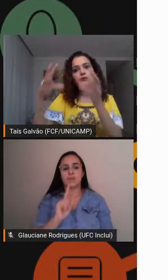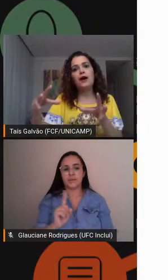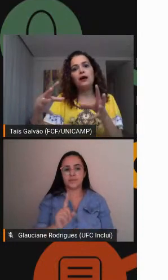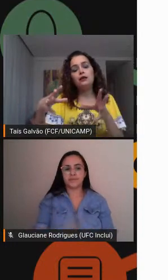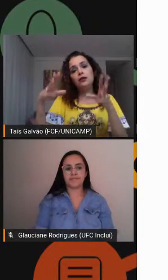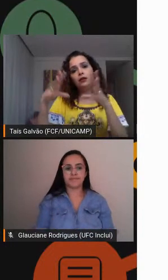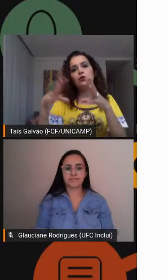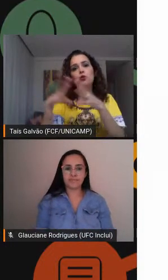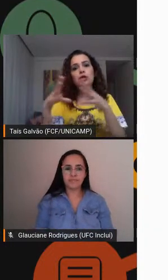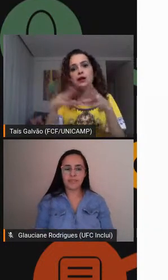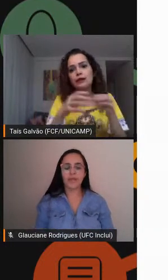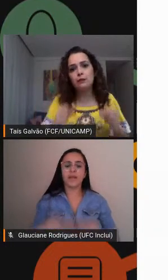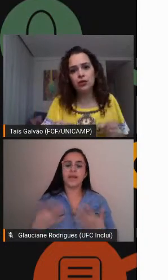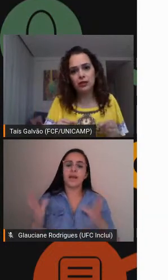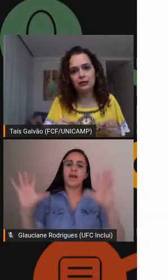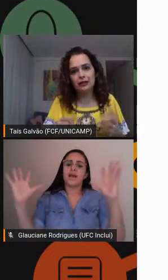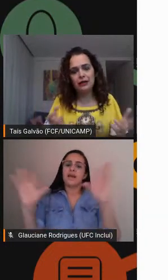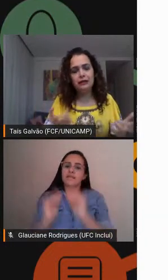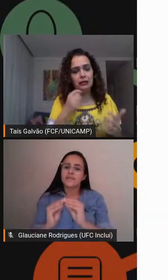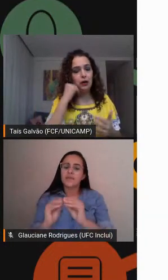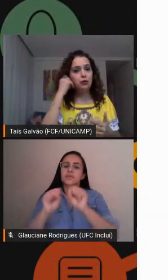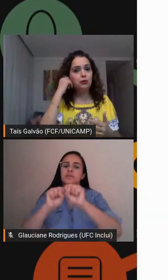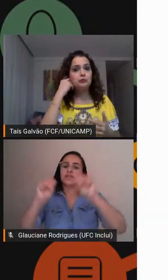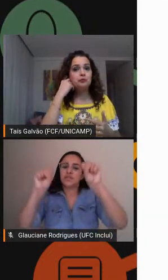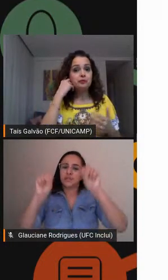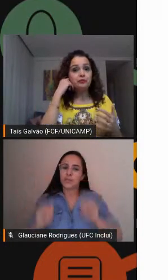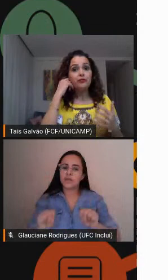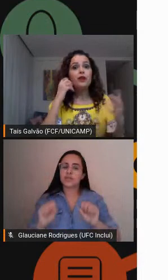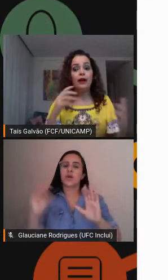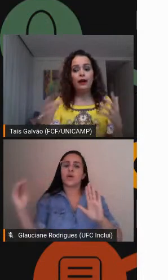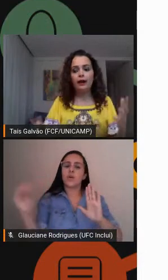sistemática vai incluir essa pesquisa, né? Então,